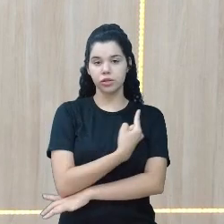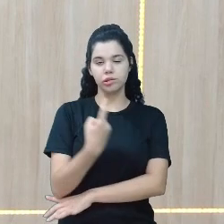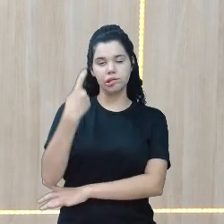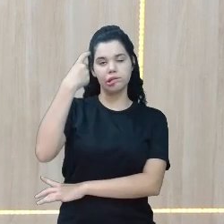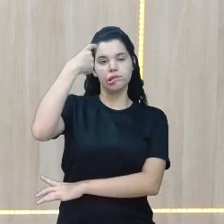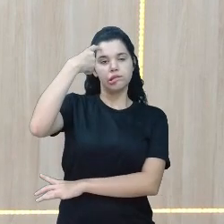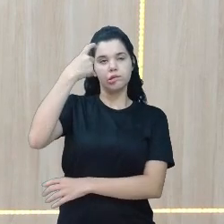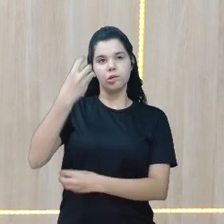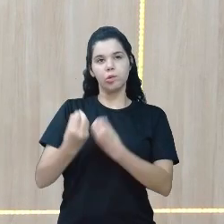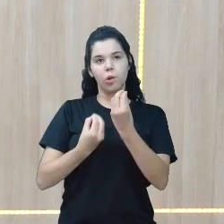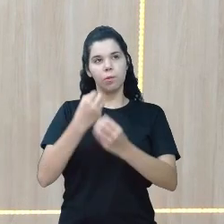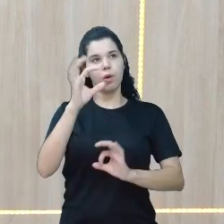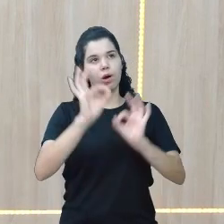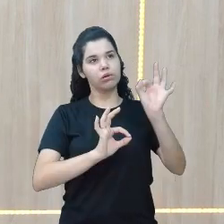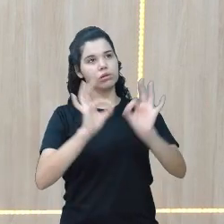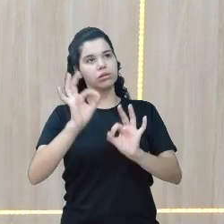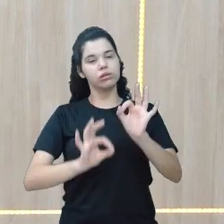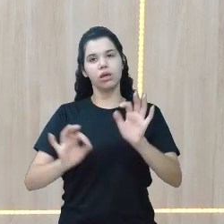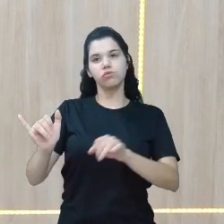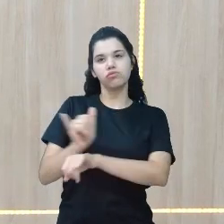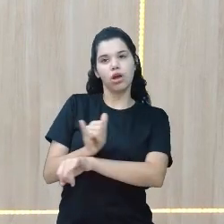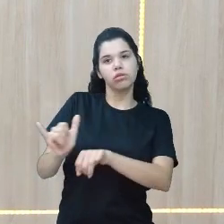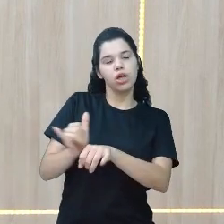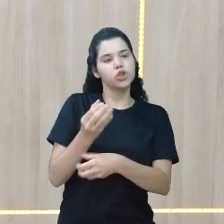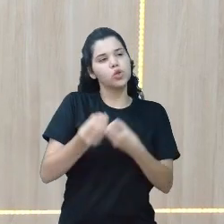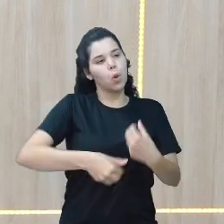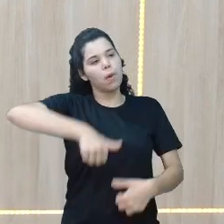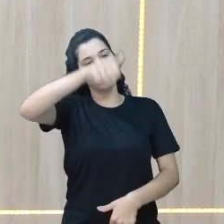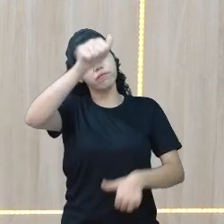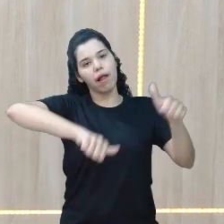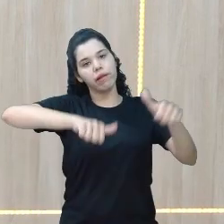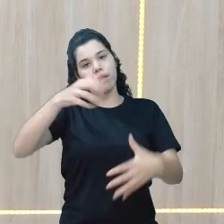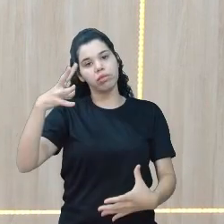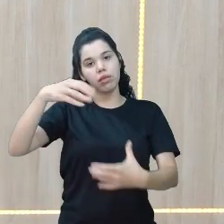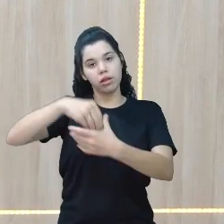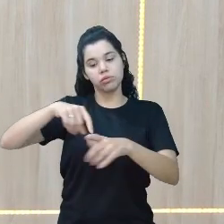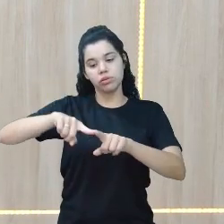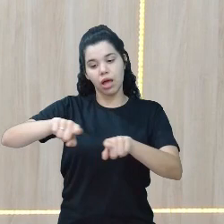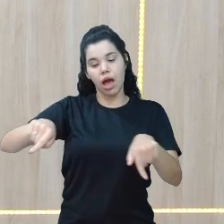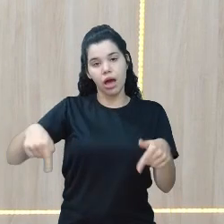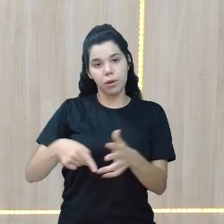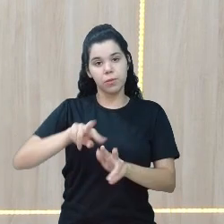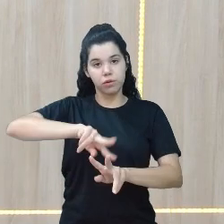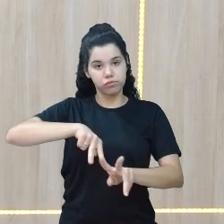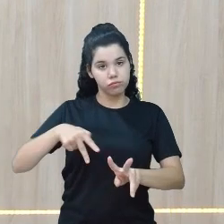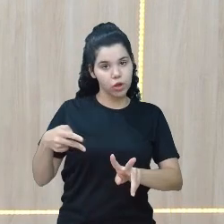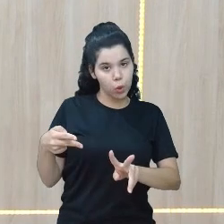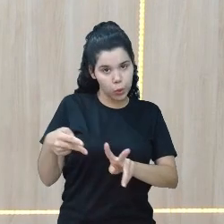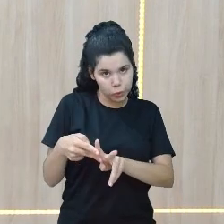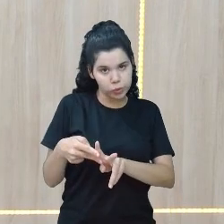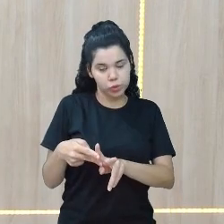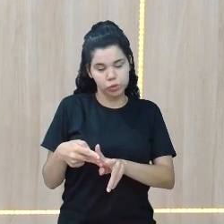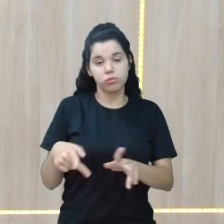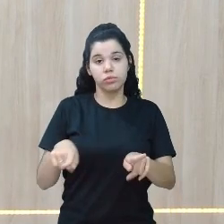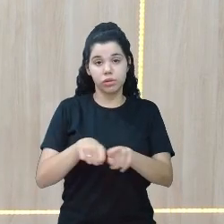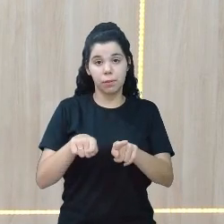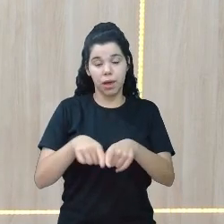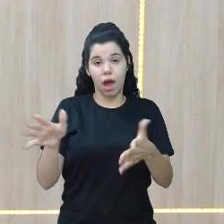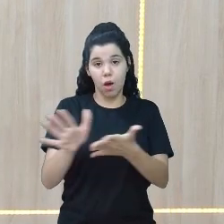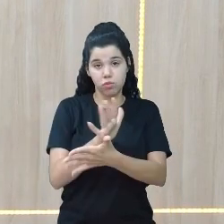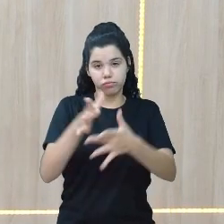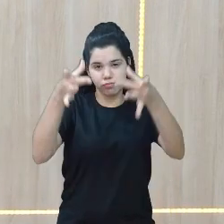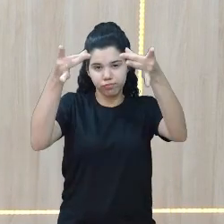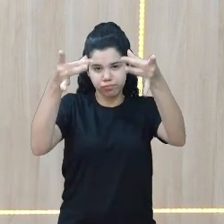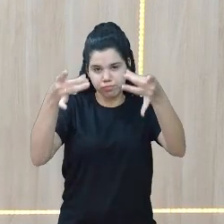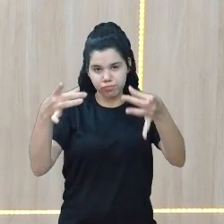pense na estrutura, nas estratégias de avaliação que acontecem na sala de recursos multifuncionais. Detalhes que são importantes